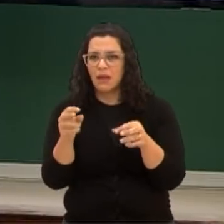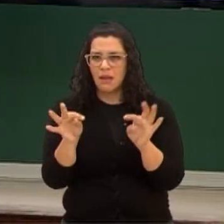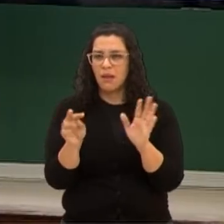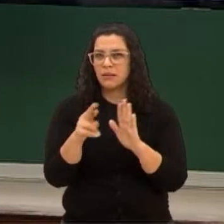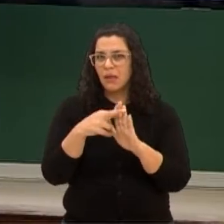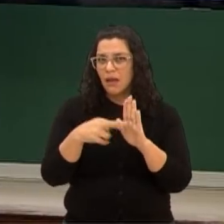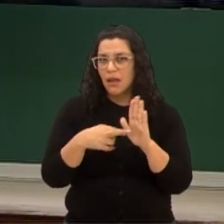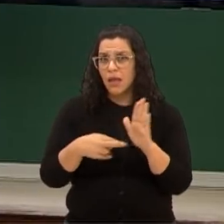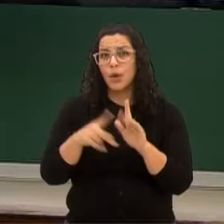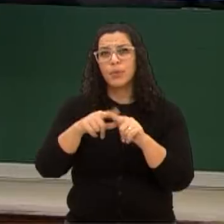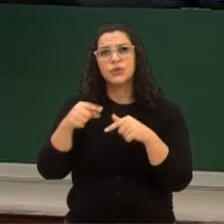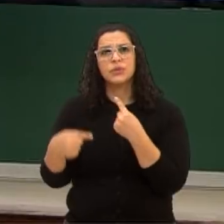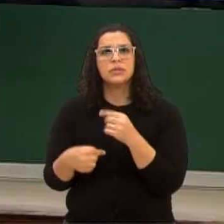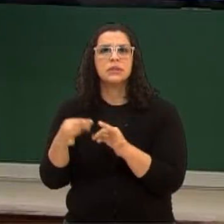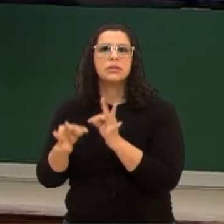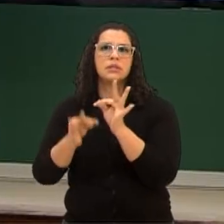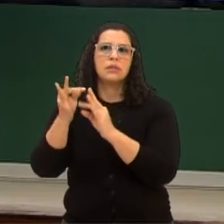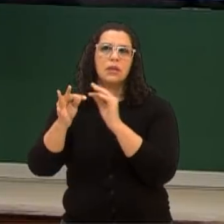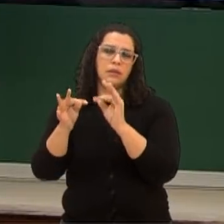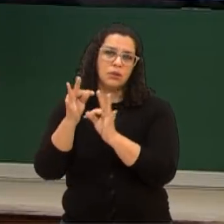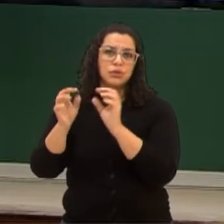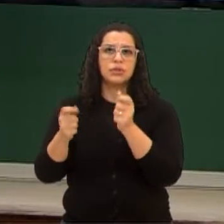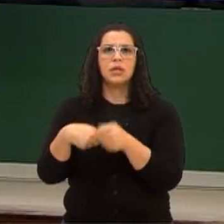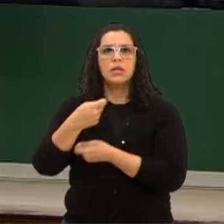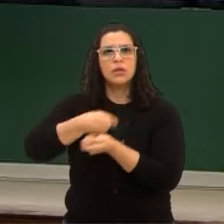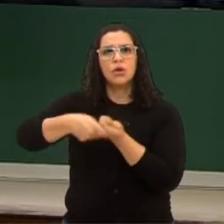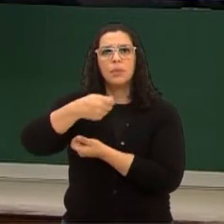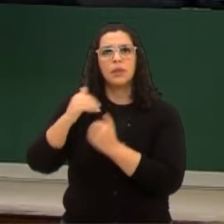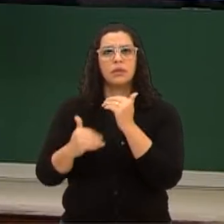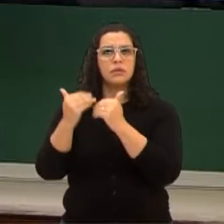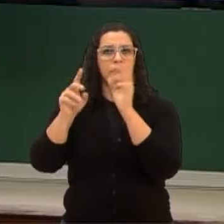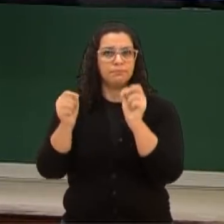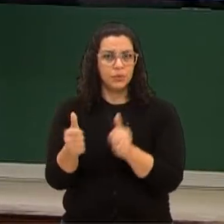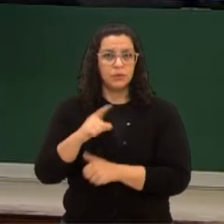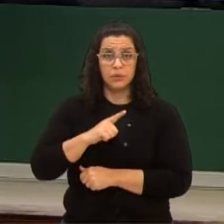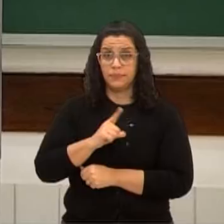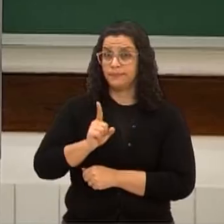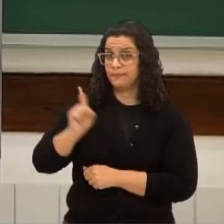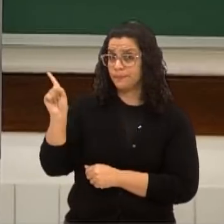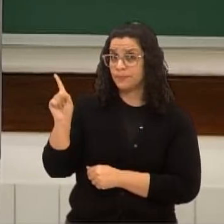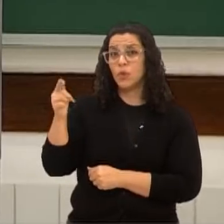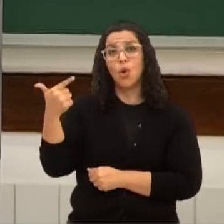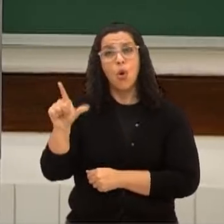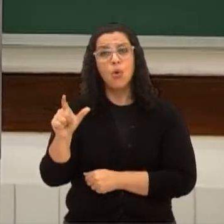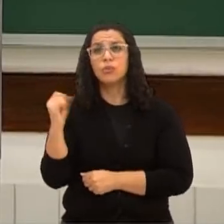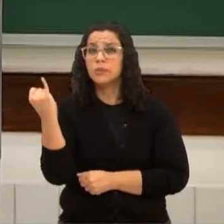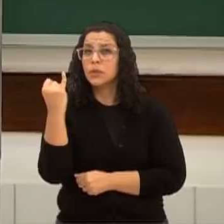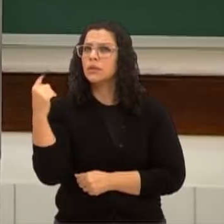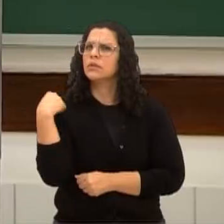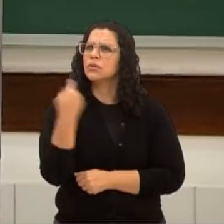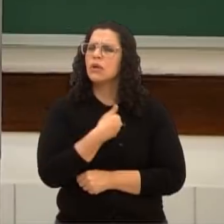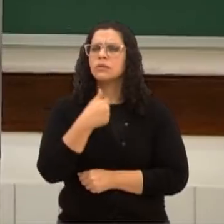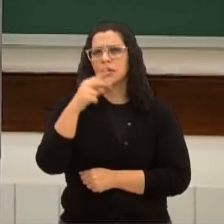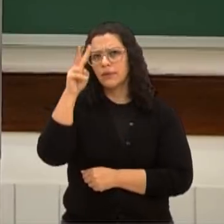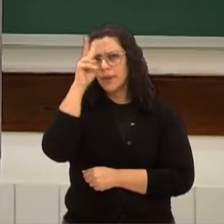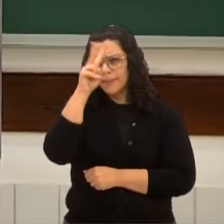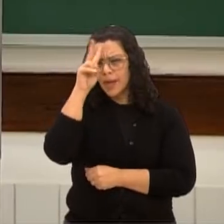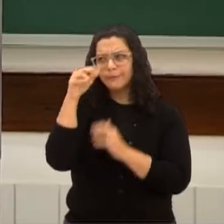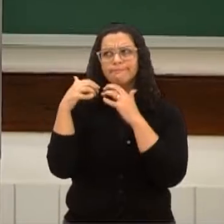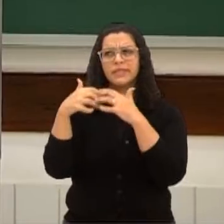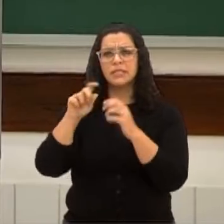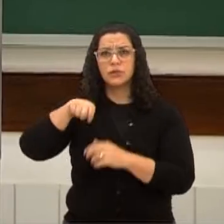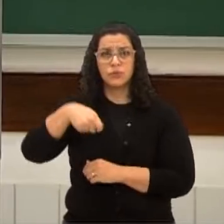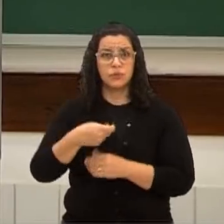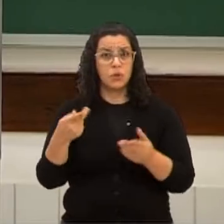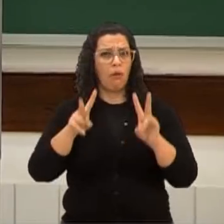classificação, com menor desenvolvimento econômico. Bom, uma outra situação que é importante a gente refletir